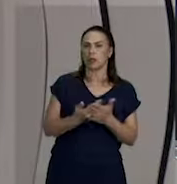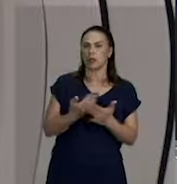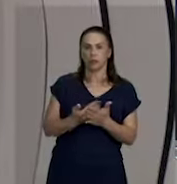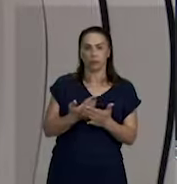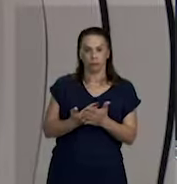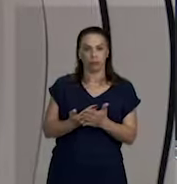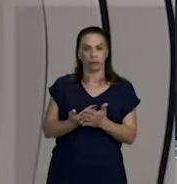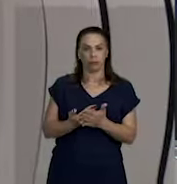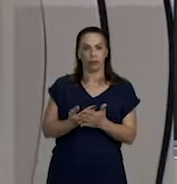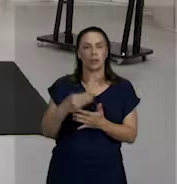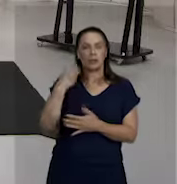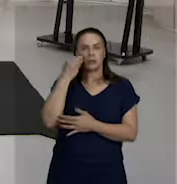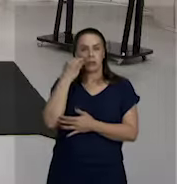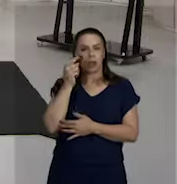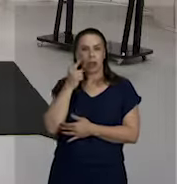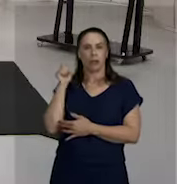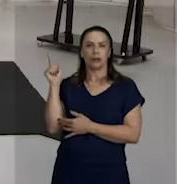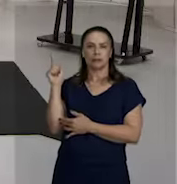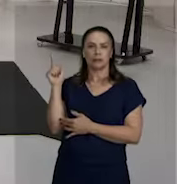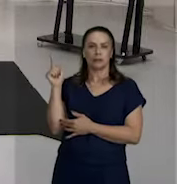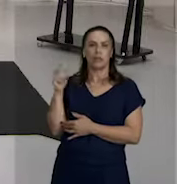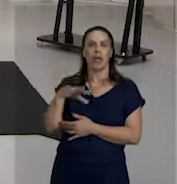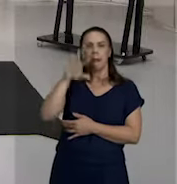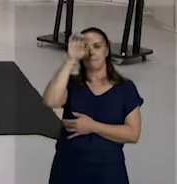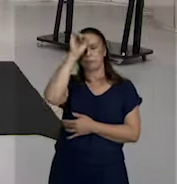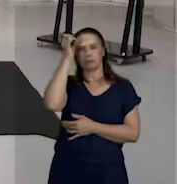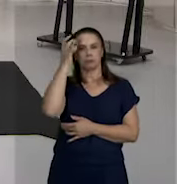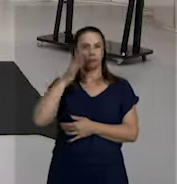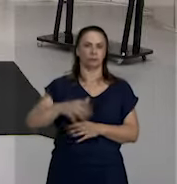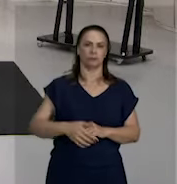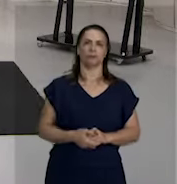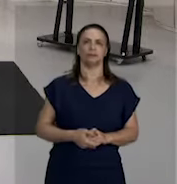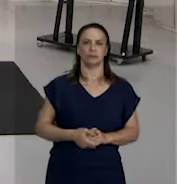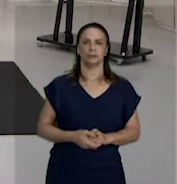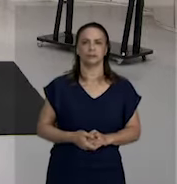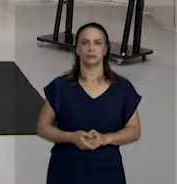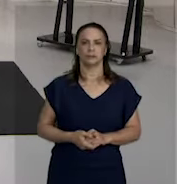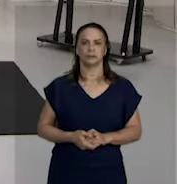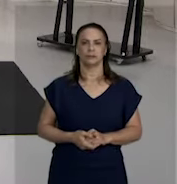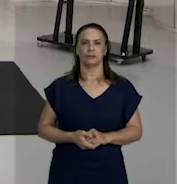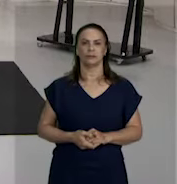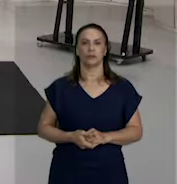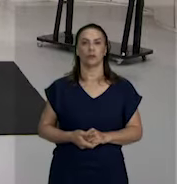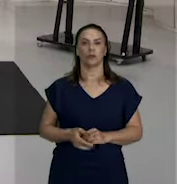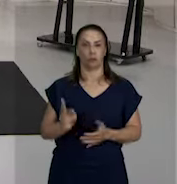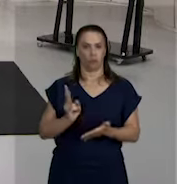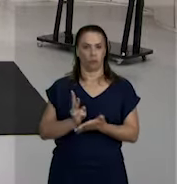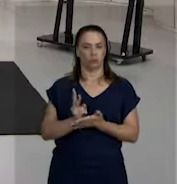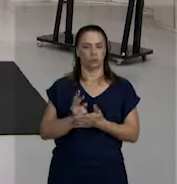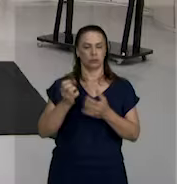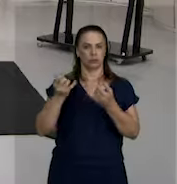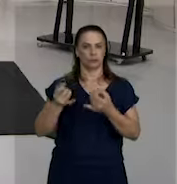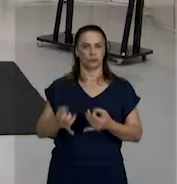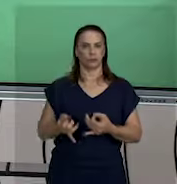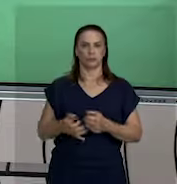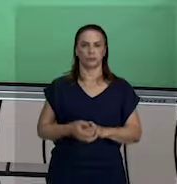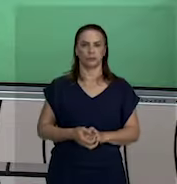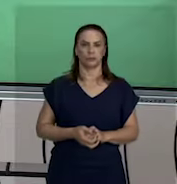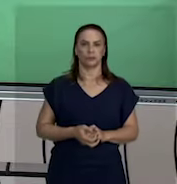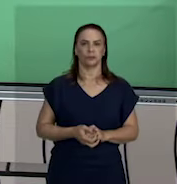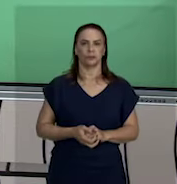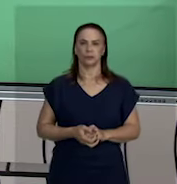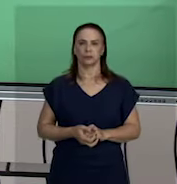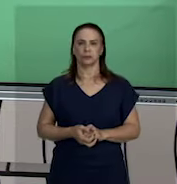aqui, dá para tirar de letra. Vamos voltar aqui para a gente continuar na parte teórica? Bom,